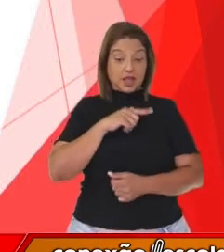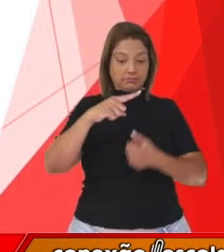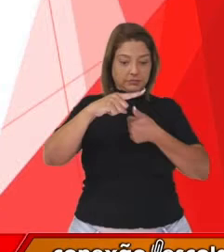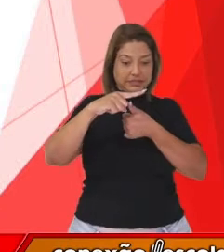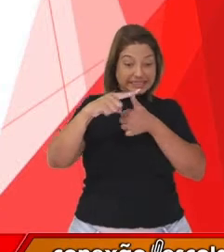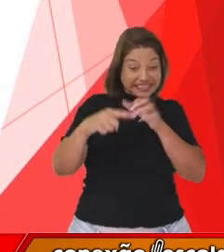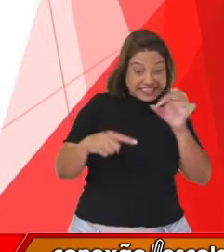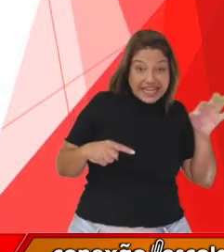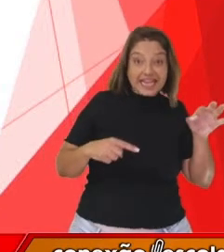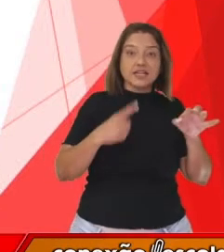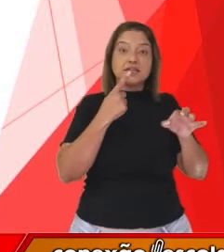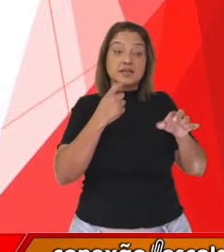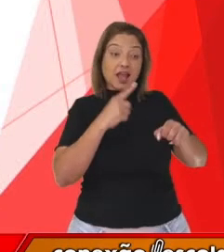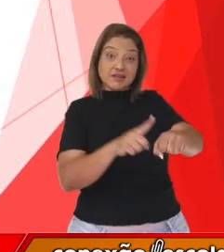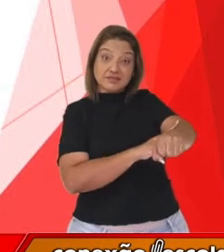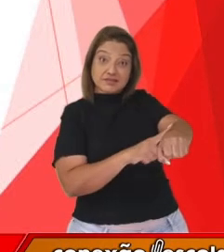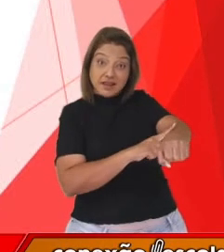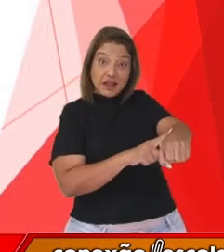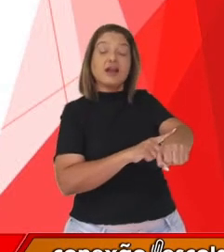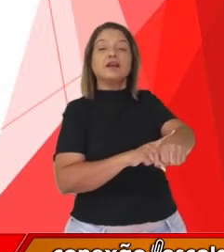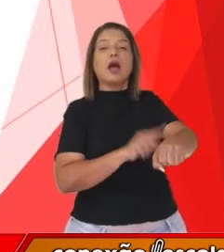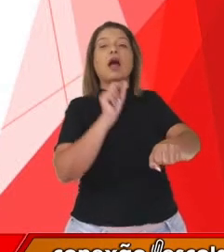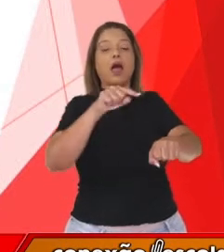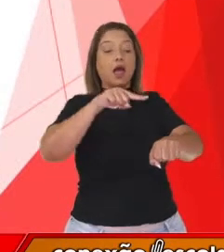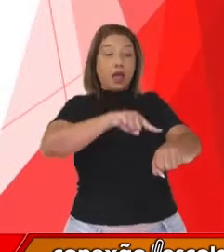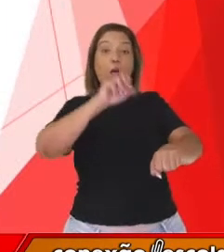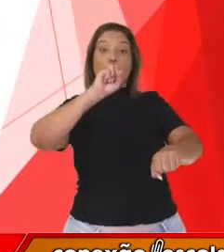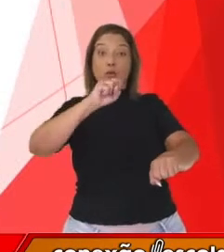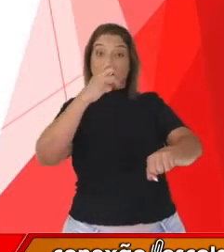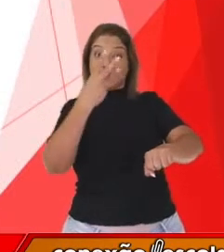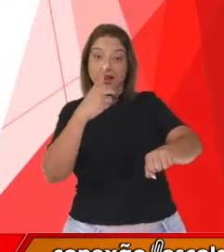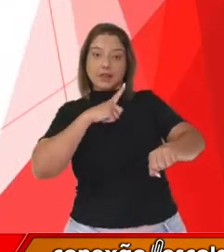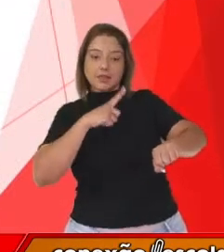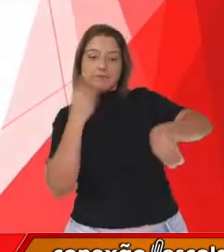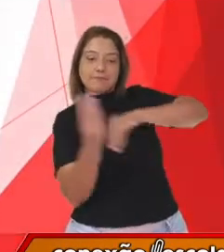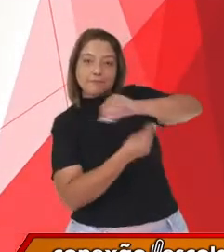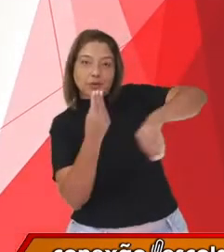de sangue, 83 litros são de água.